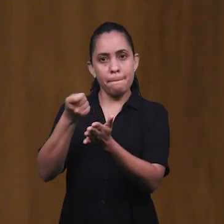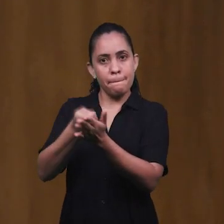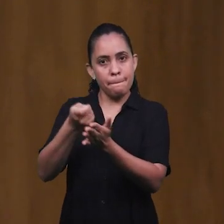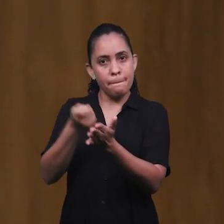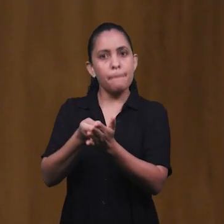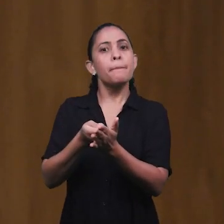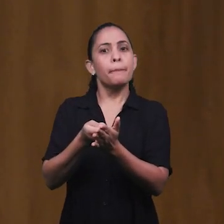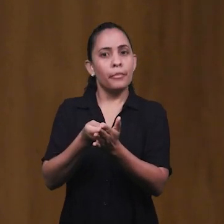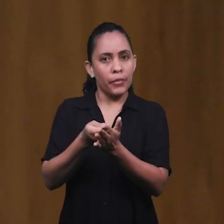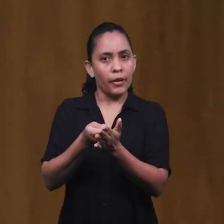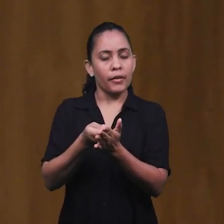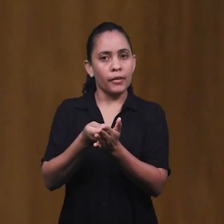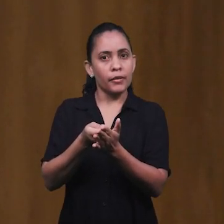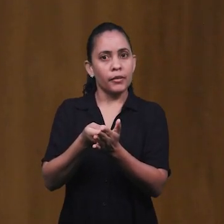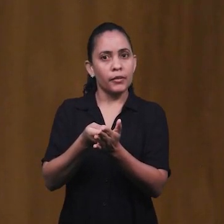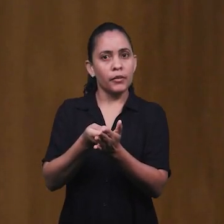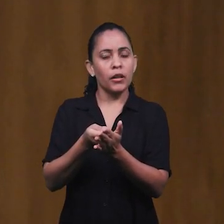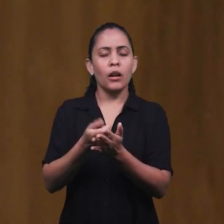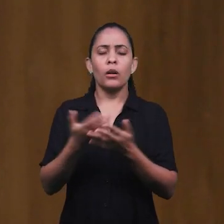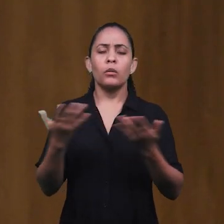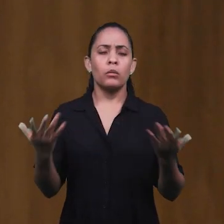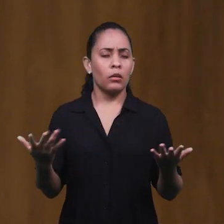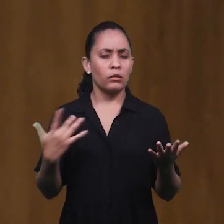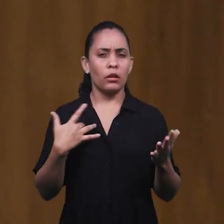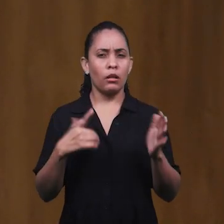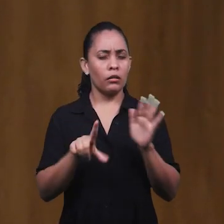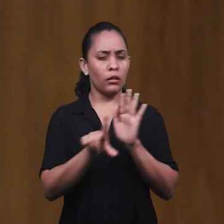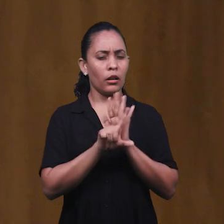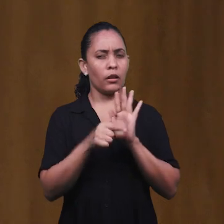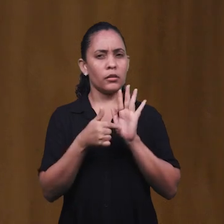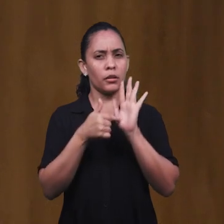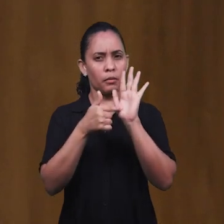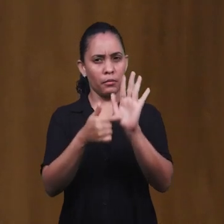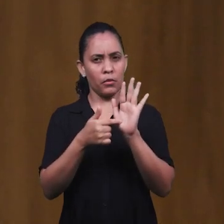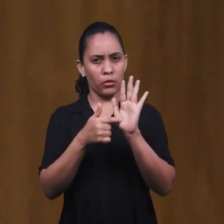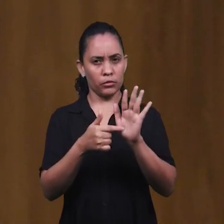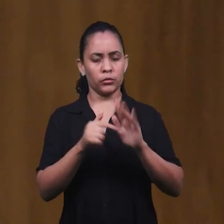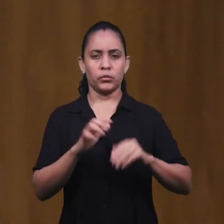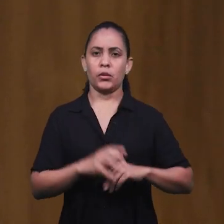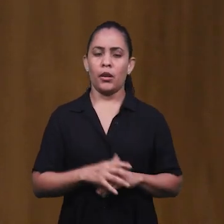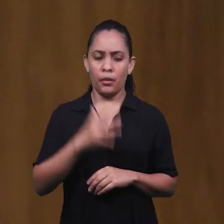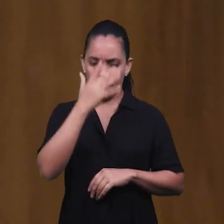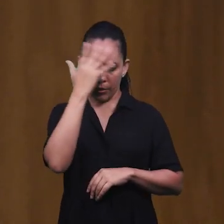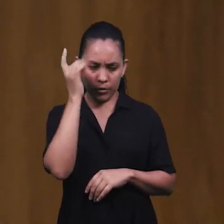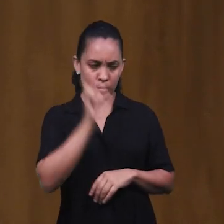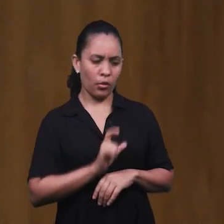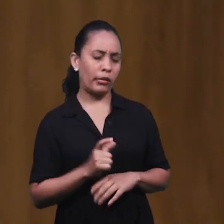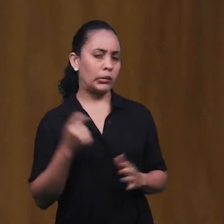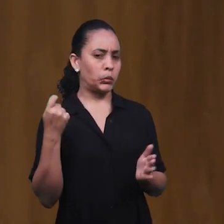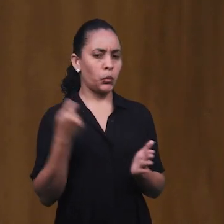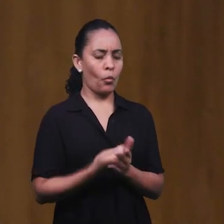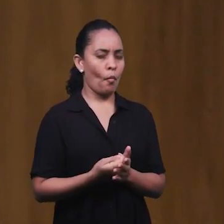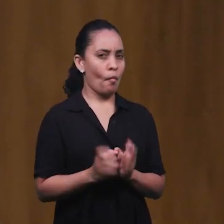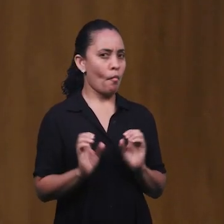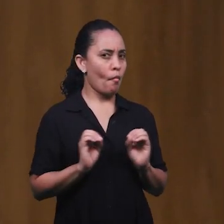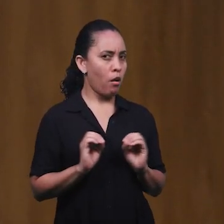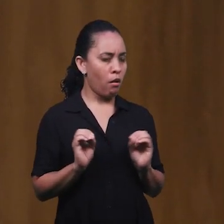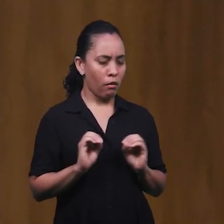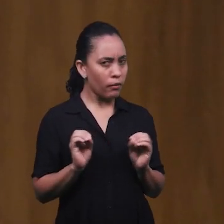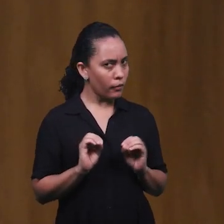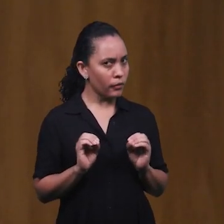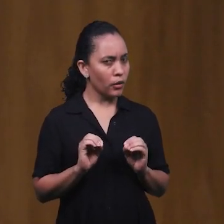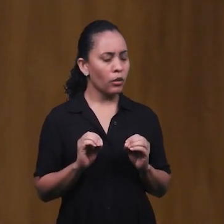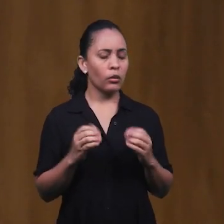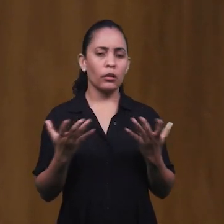pontual. E fala para nós um pouco quais são as implicações legais, né, para, né, no caso ali do condômino, que deixe pagar essas taxas condominiais. Né, quais são